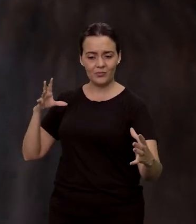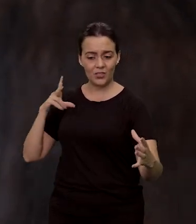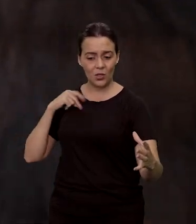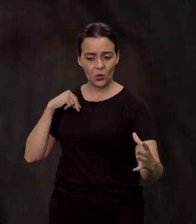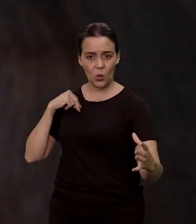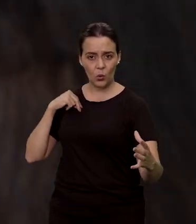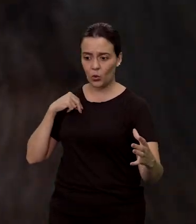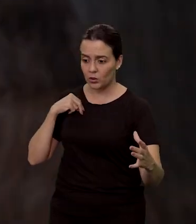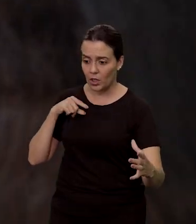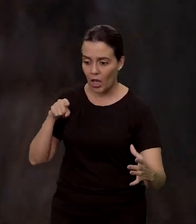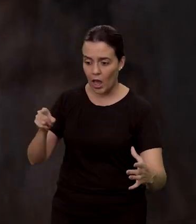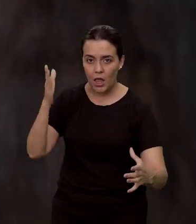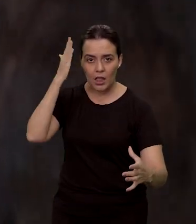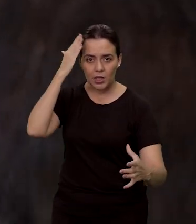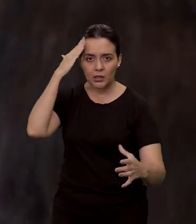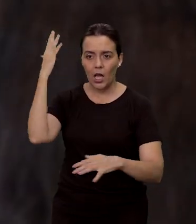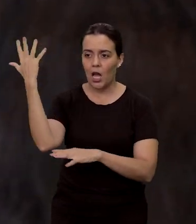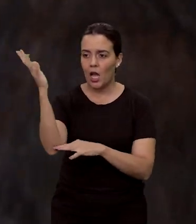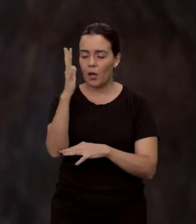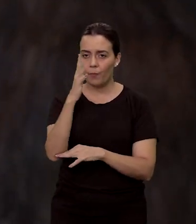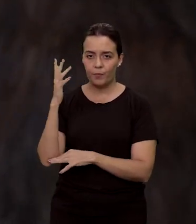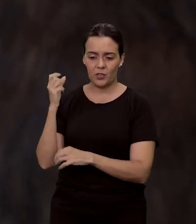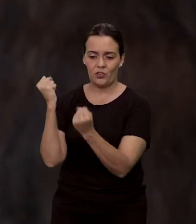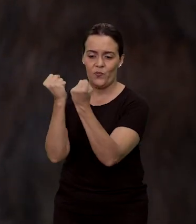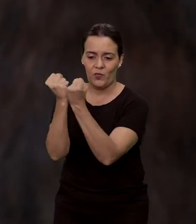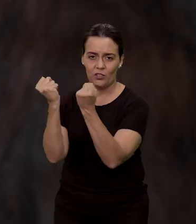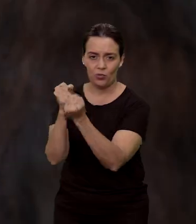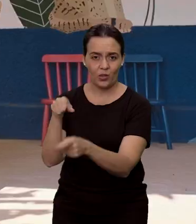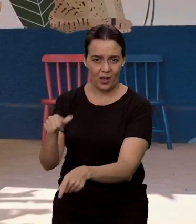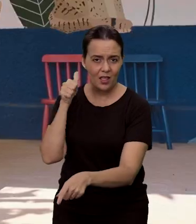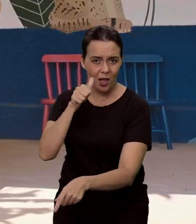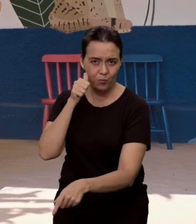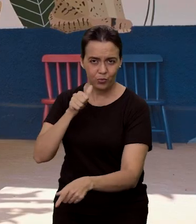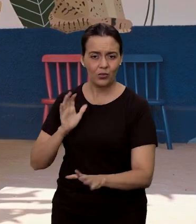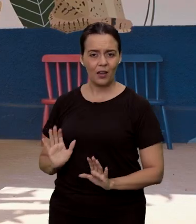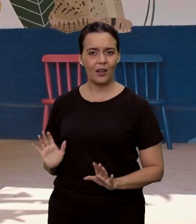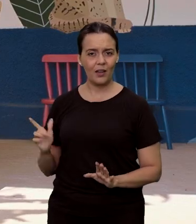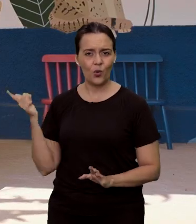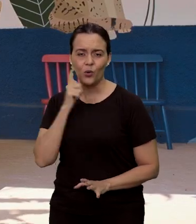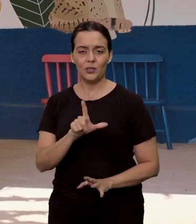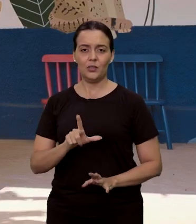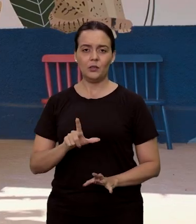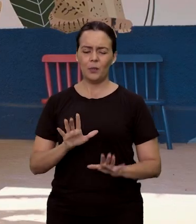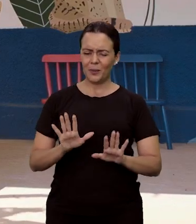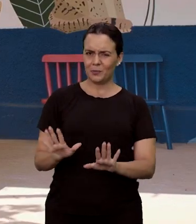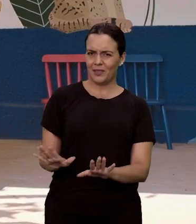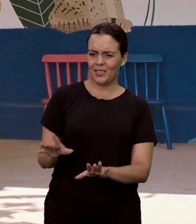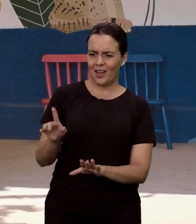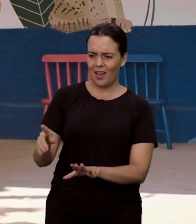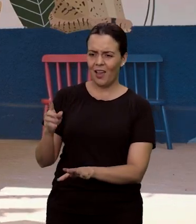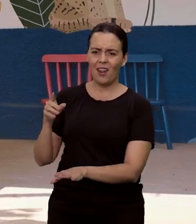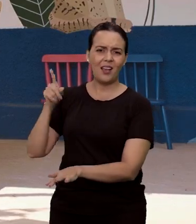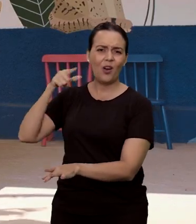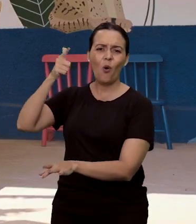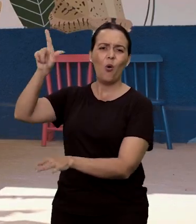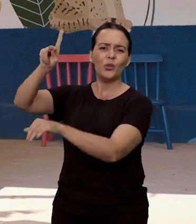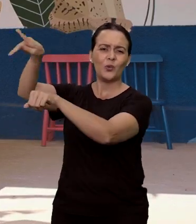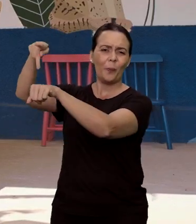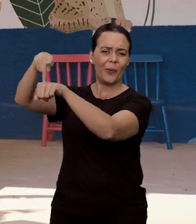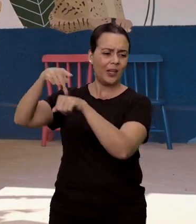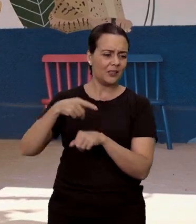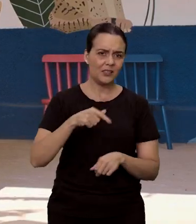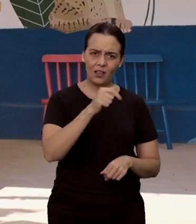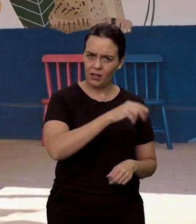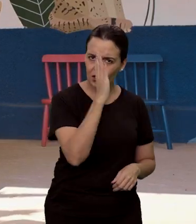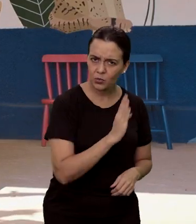olha só, a gente tem uma defensora do meio ambiente. Eu falo, queridos, quantas mulheres indígenas, quantas mulheres quilombolas, quantas mulheres pretas